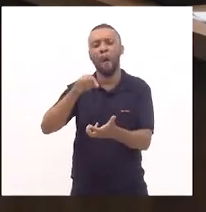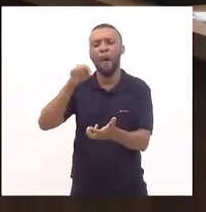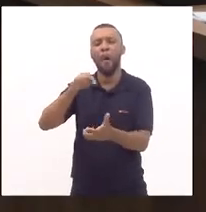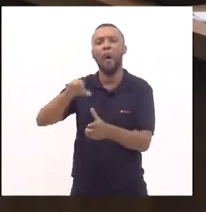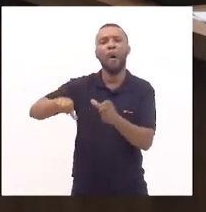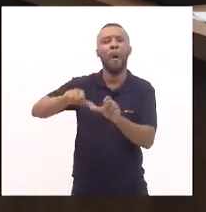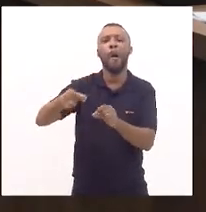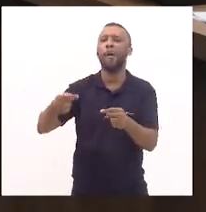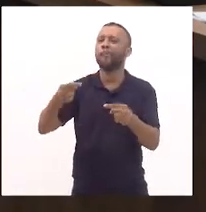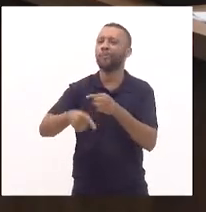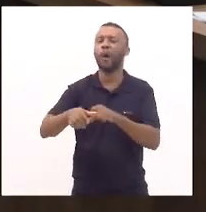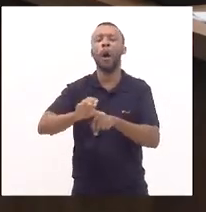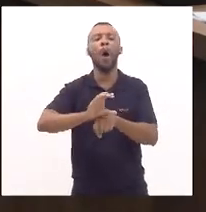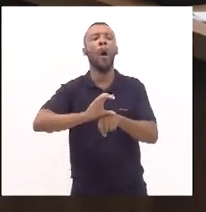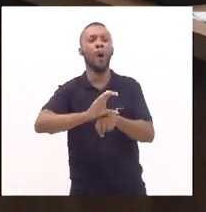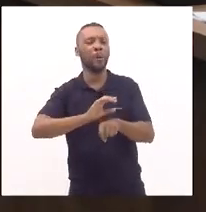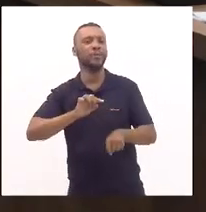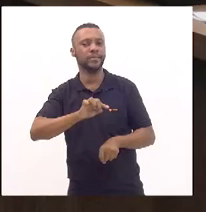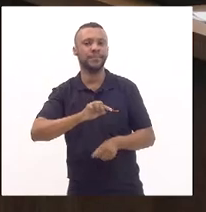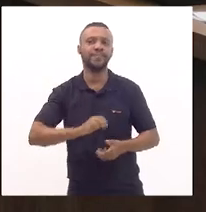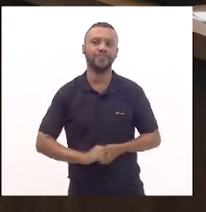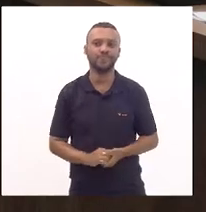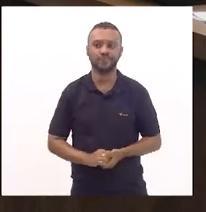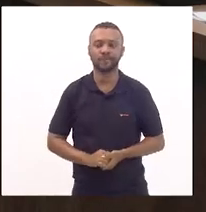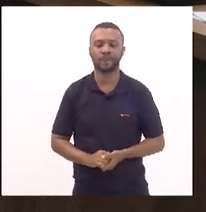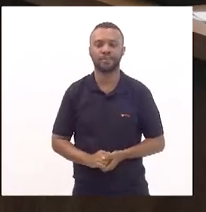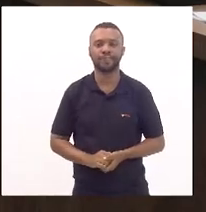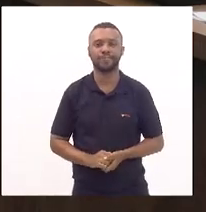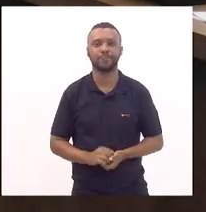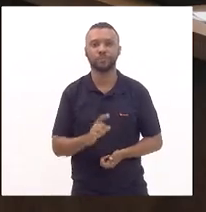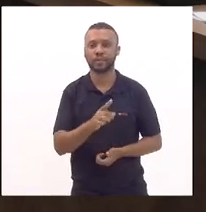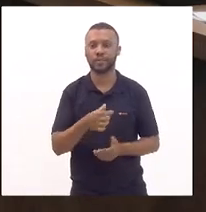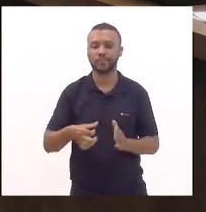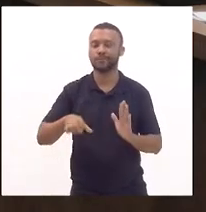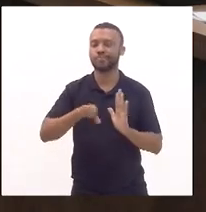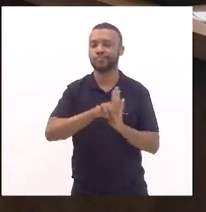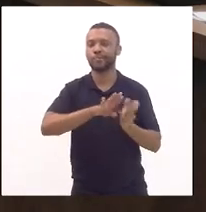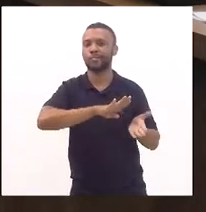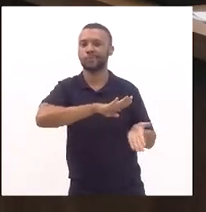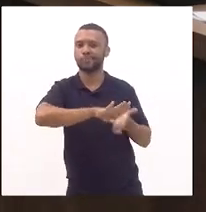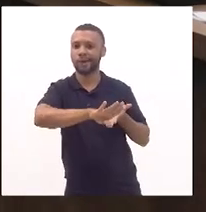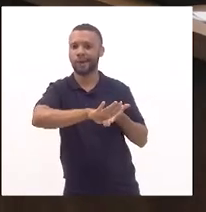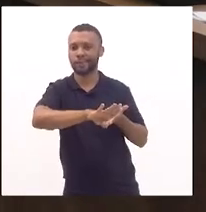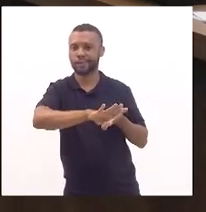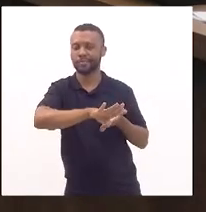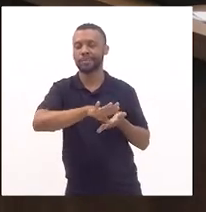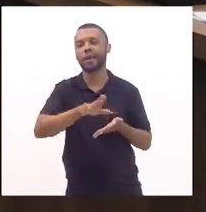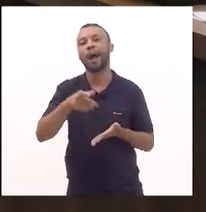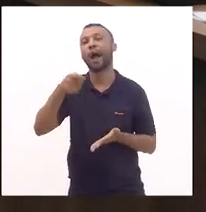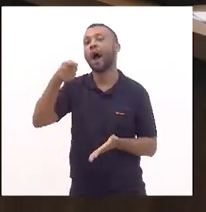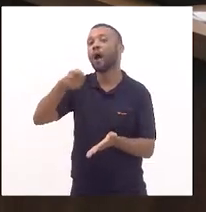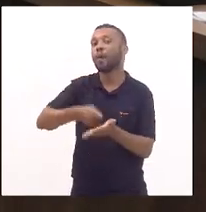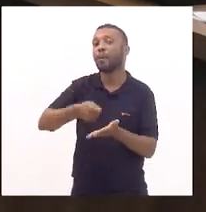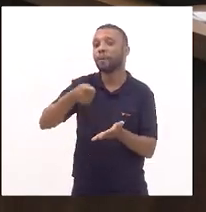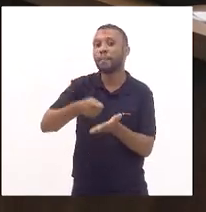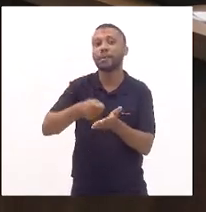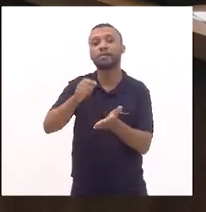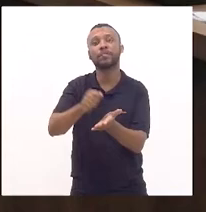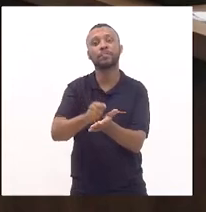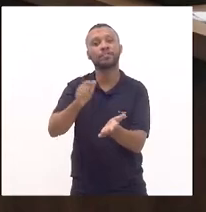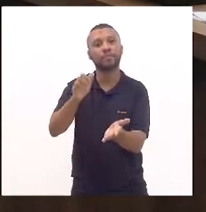greve exatamente totalmente à margem da lei, portanto, já cobrando uma multa